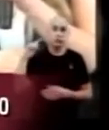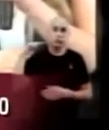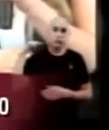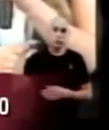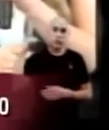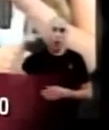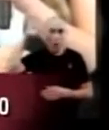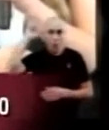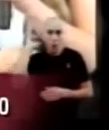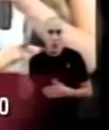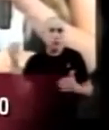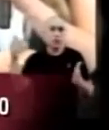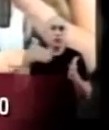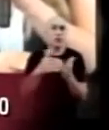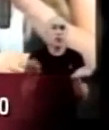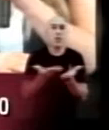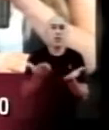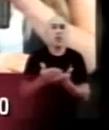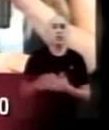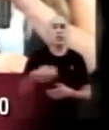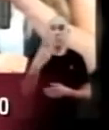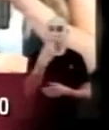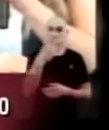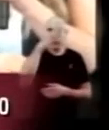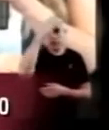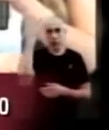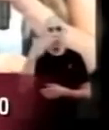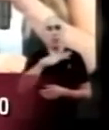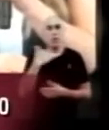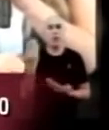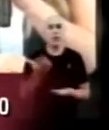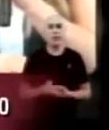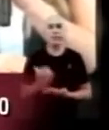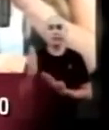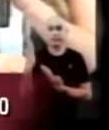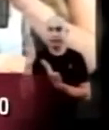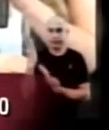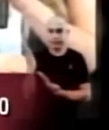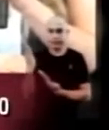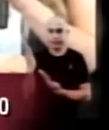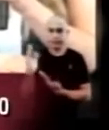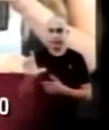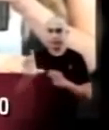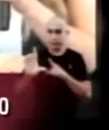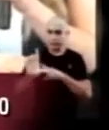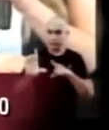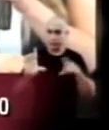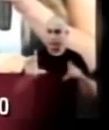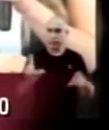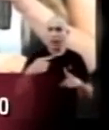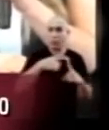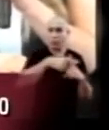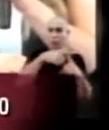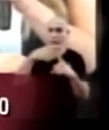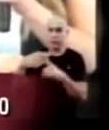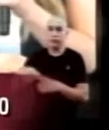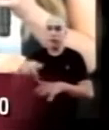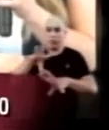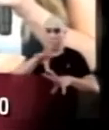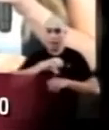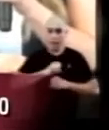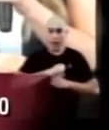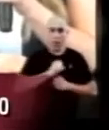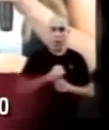ontem para hoje, com resultados, 2 casos. O percentual de positividade dos casos graves e dos